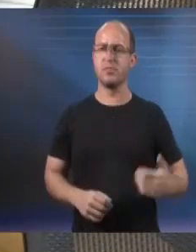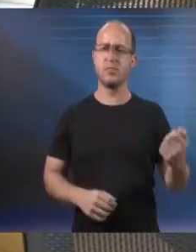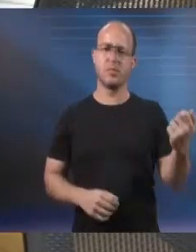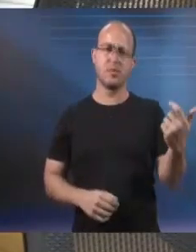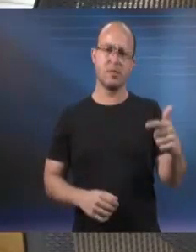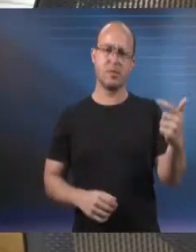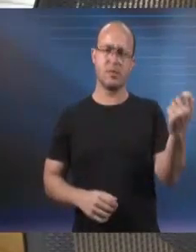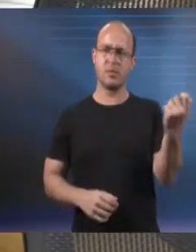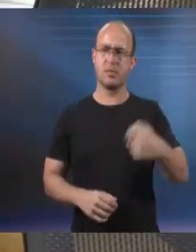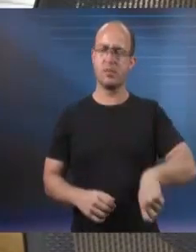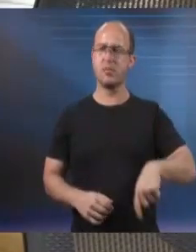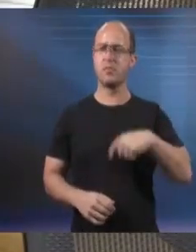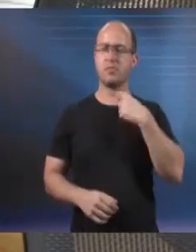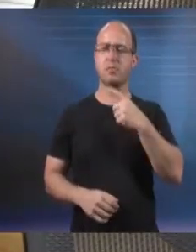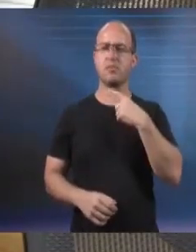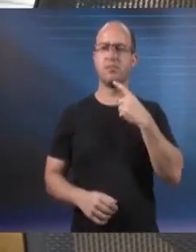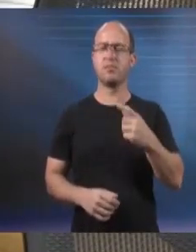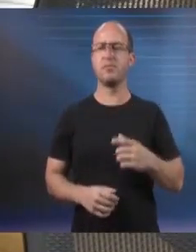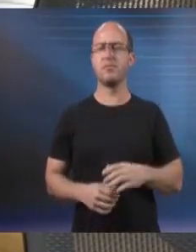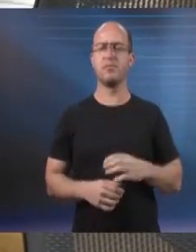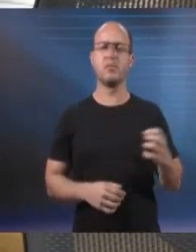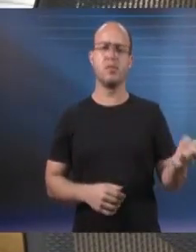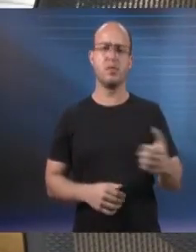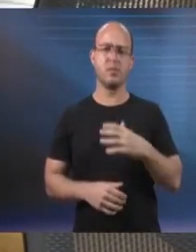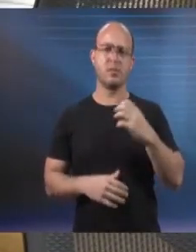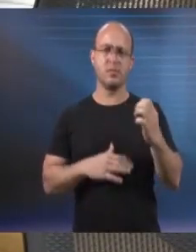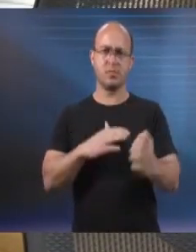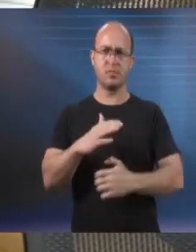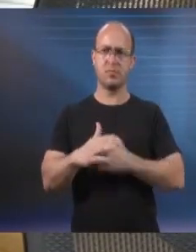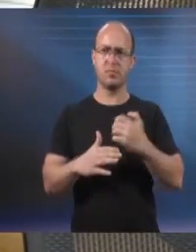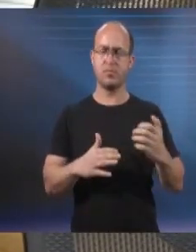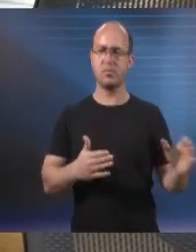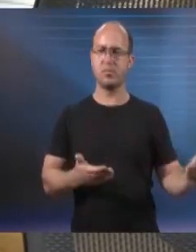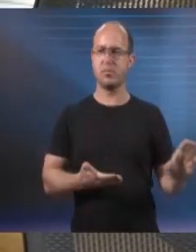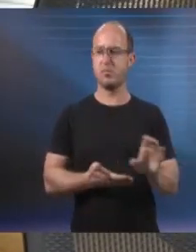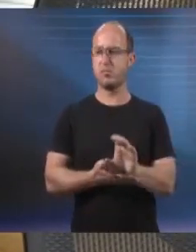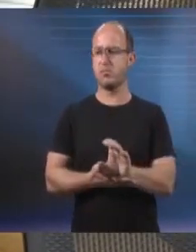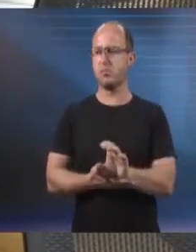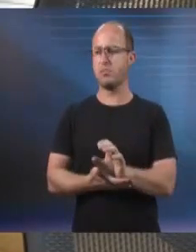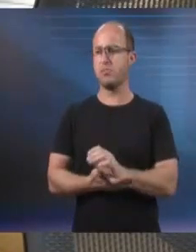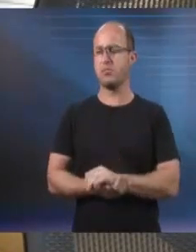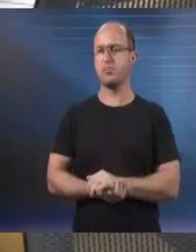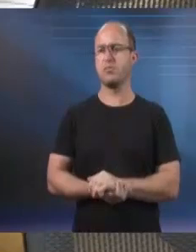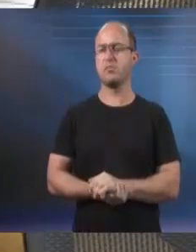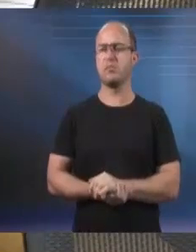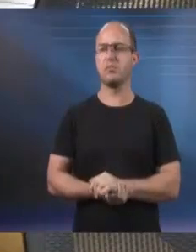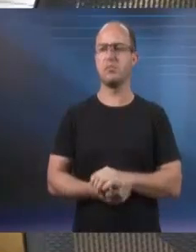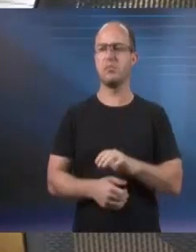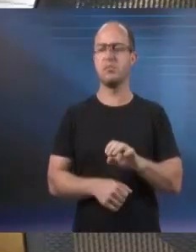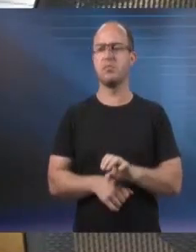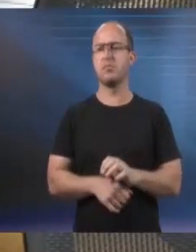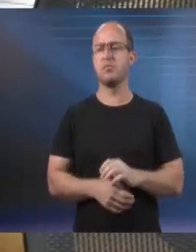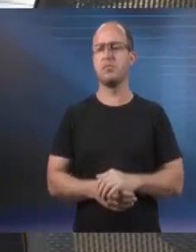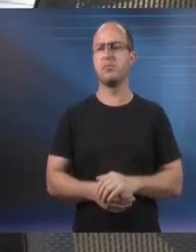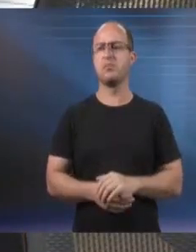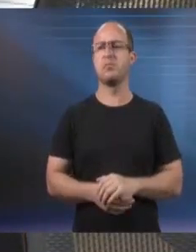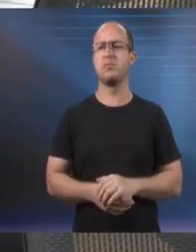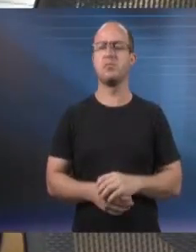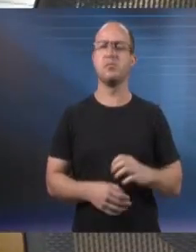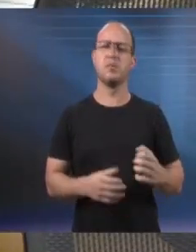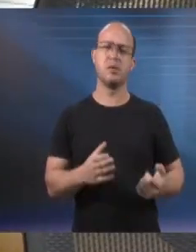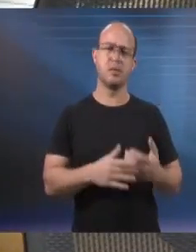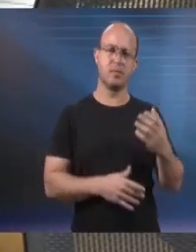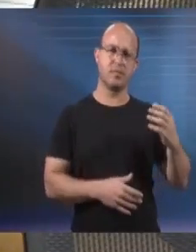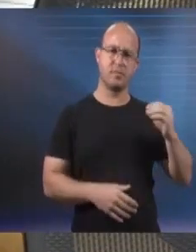incompetente que não consegue atrair novas empresas para investir aqui no nosso estado, para gerar